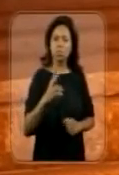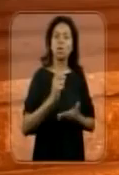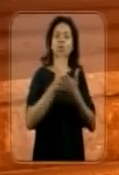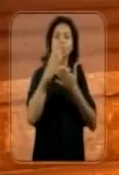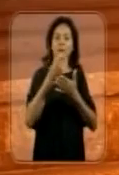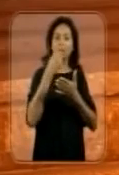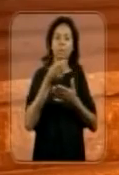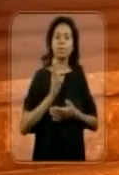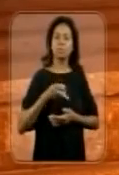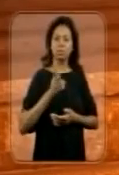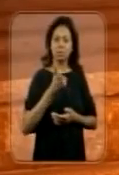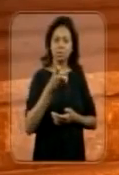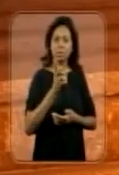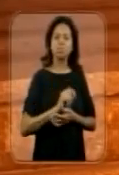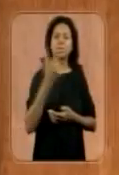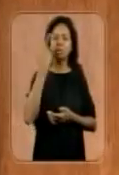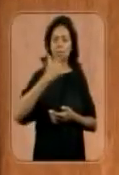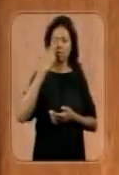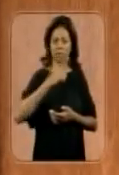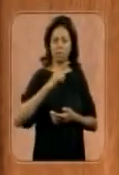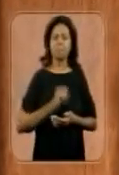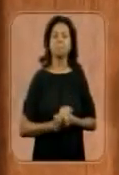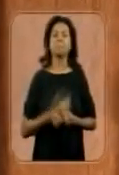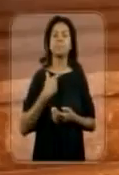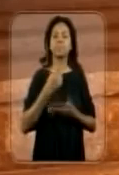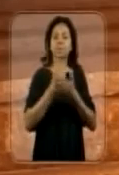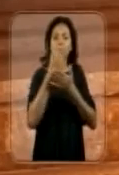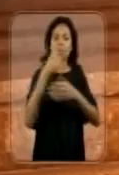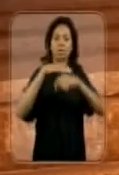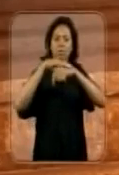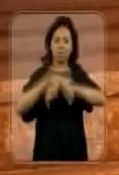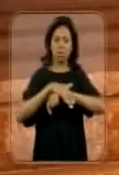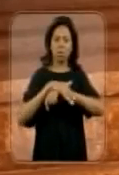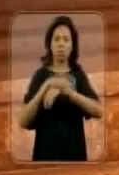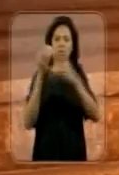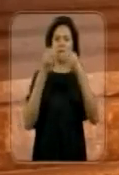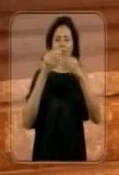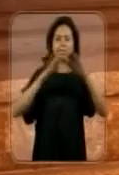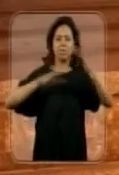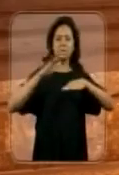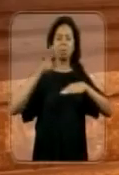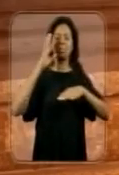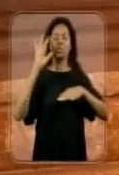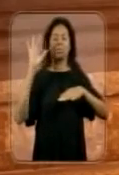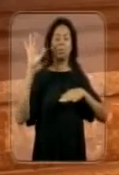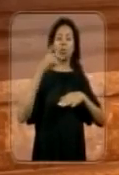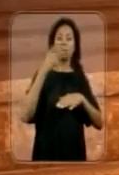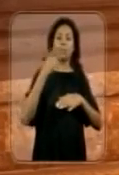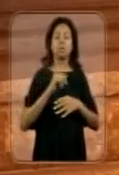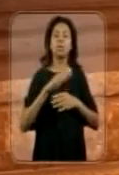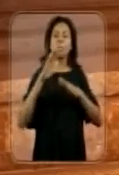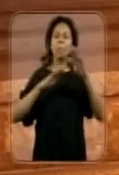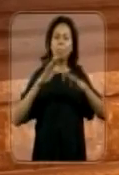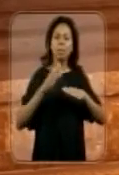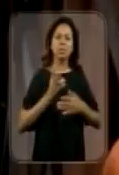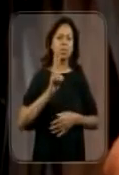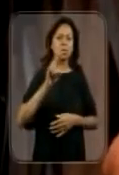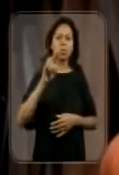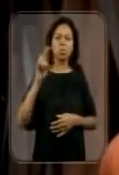para eu também continuar tomando meus remédios e vencer nisso. Então, o meu remédio da noite, ele costuma dar